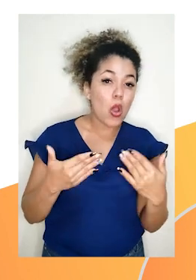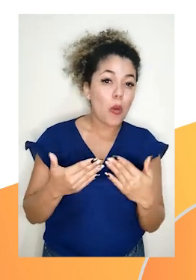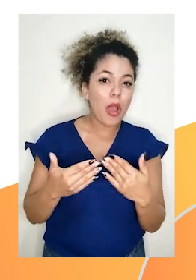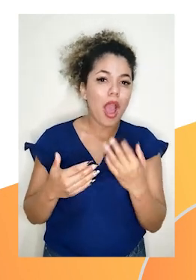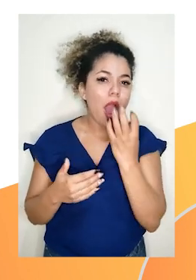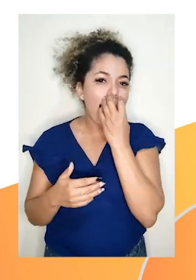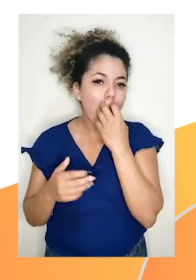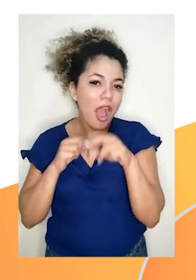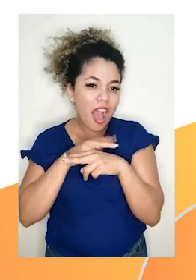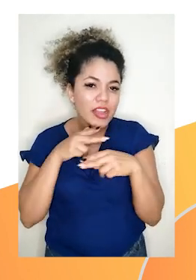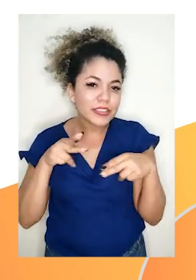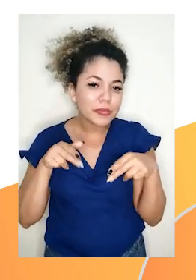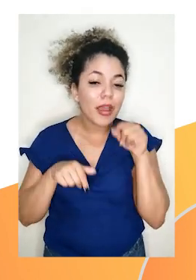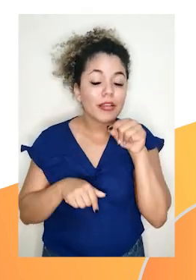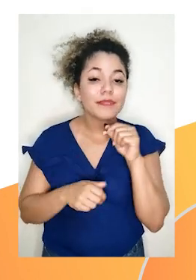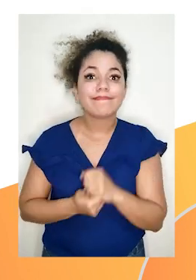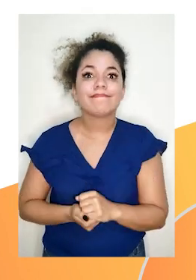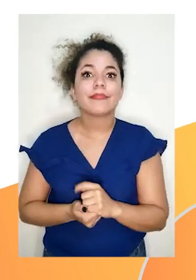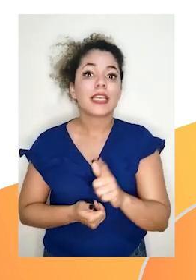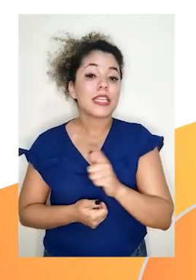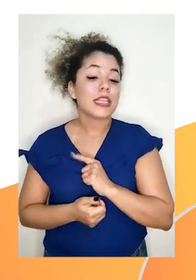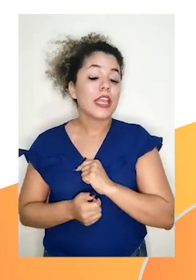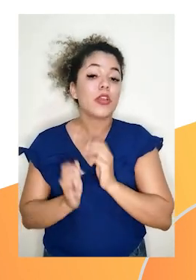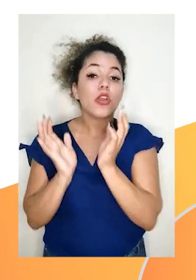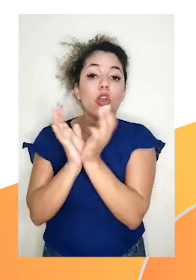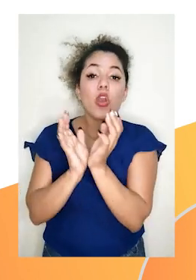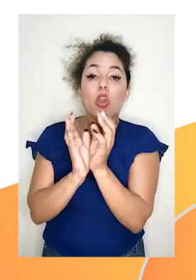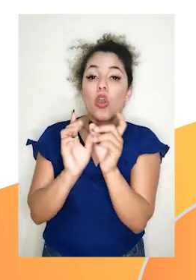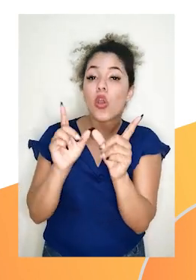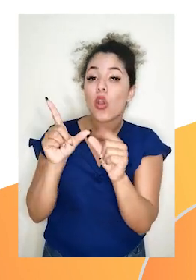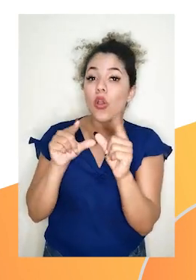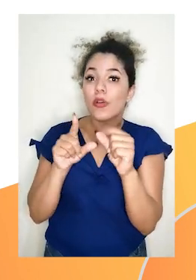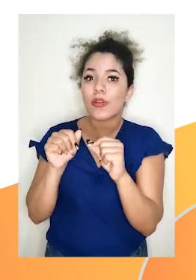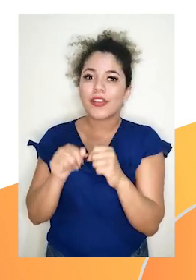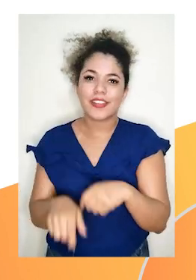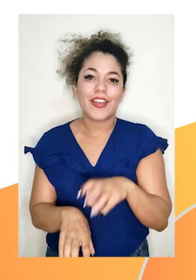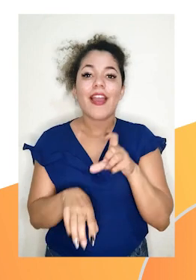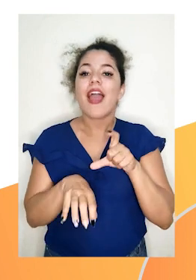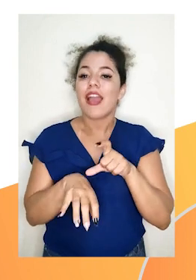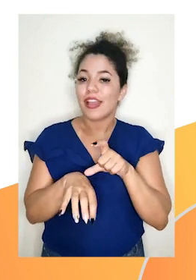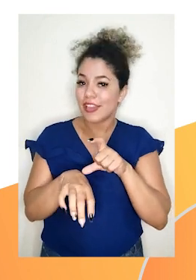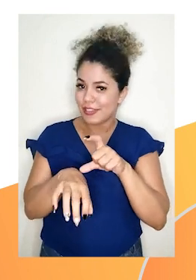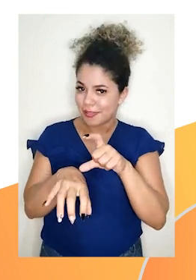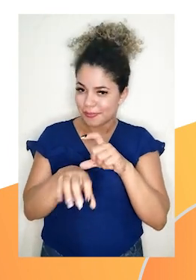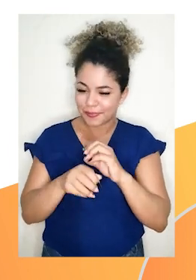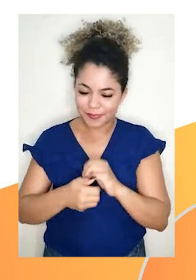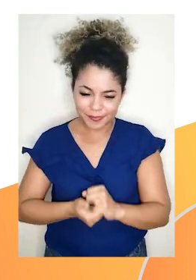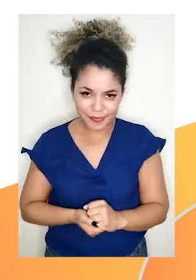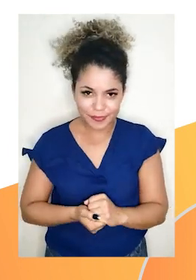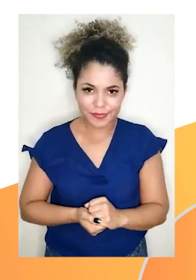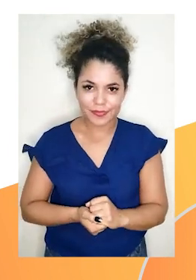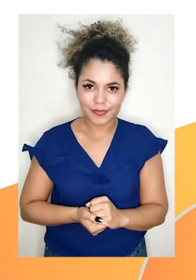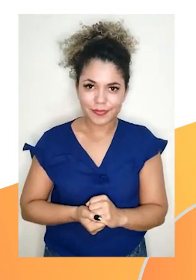aqui representado? Aqui nós temos a constelação de Escorpião.